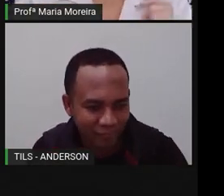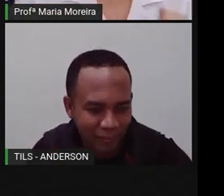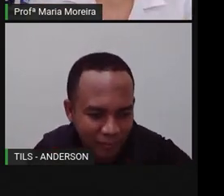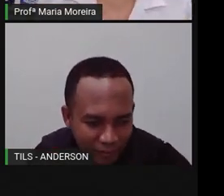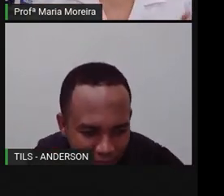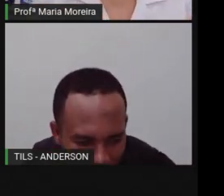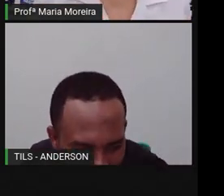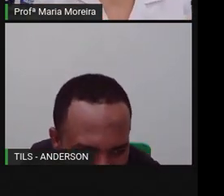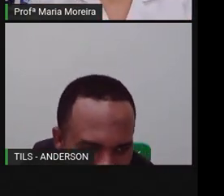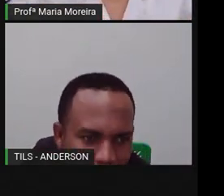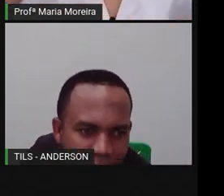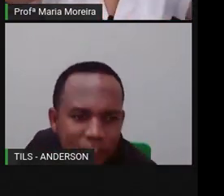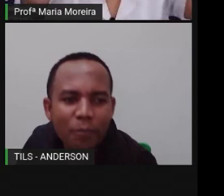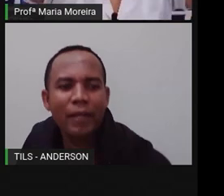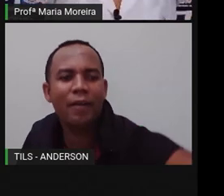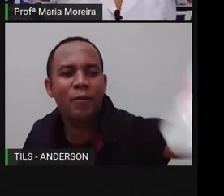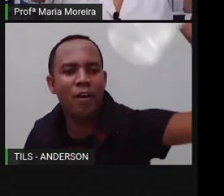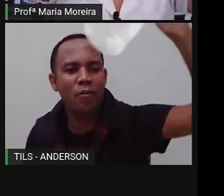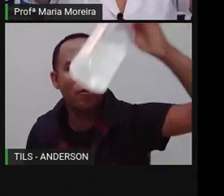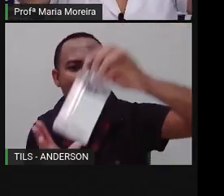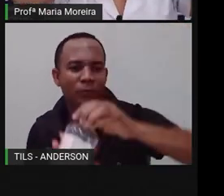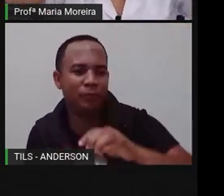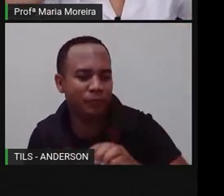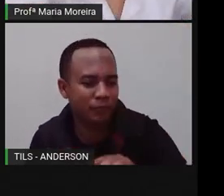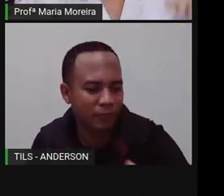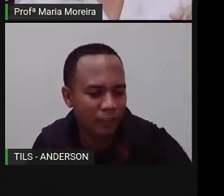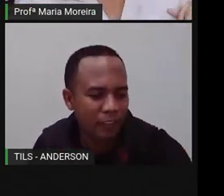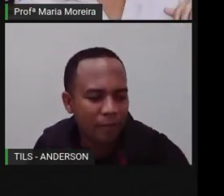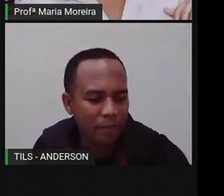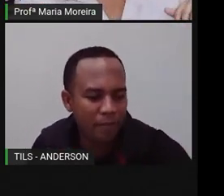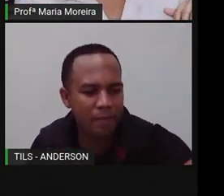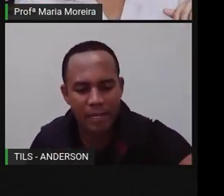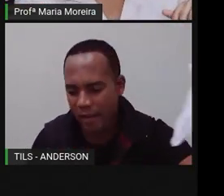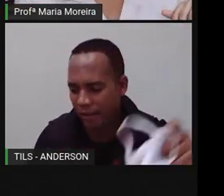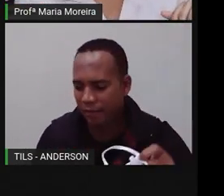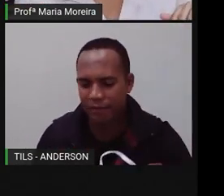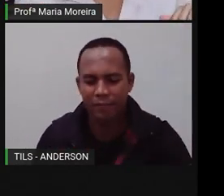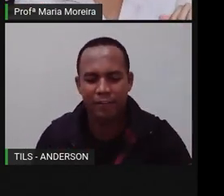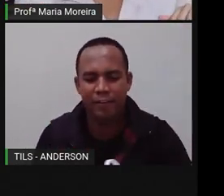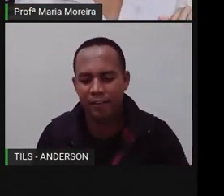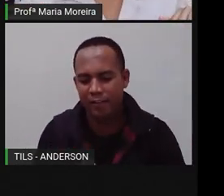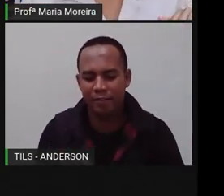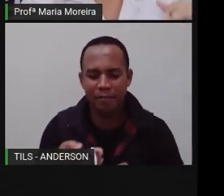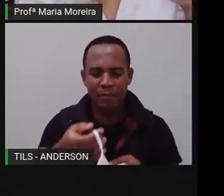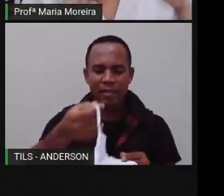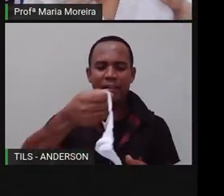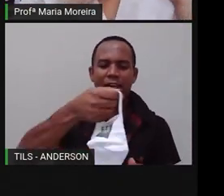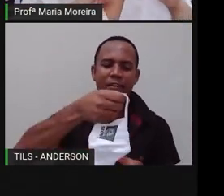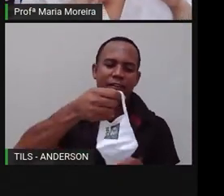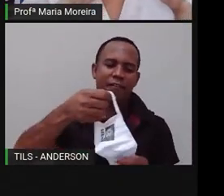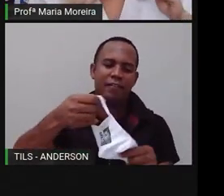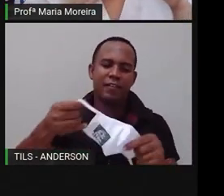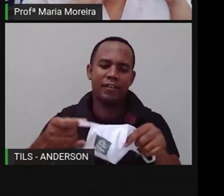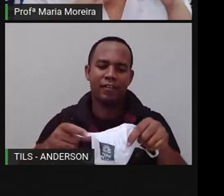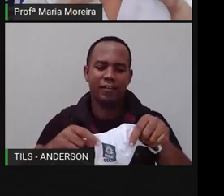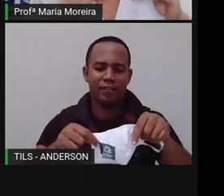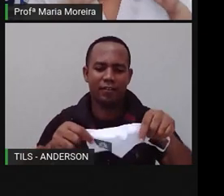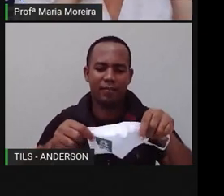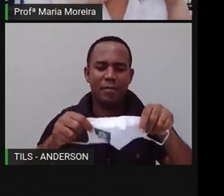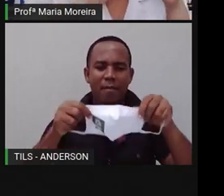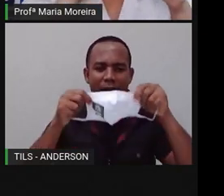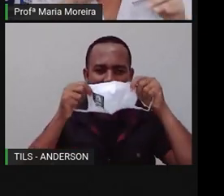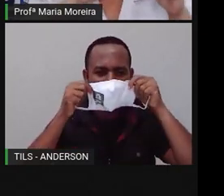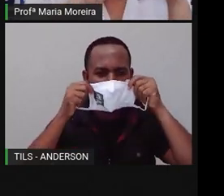lá, lavem as mãos, tá, meus amores, ó? Lava uma mão, faz no ritmozinho mais animado. Tum, tum, tum,